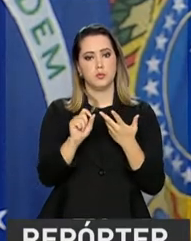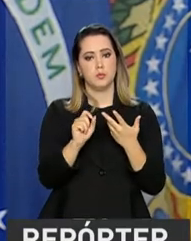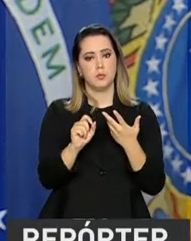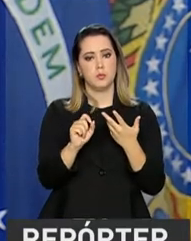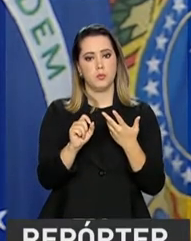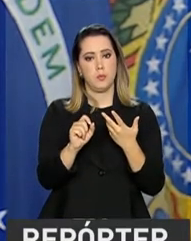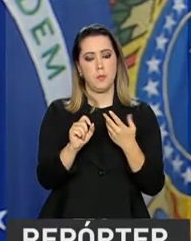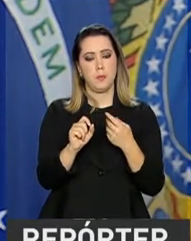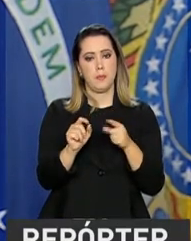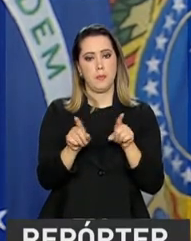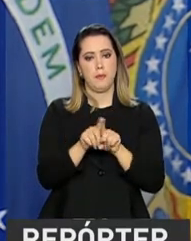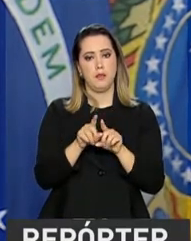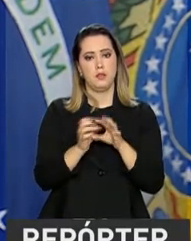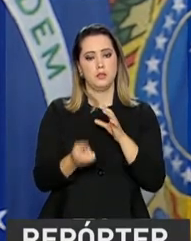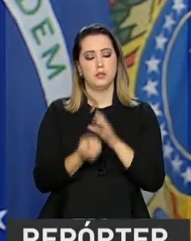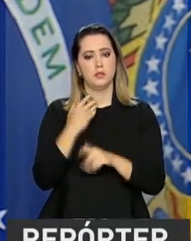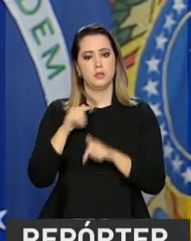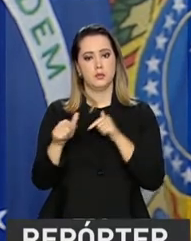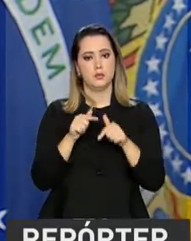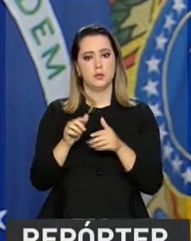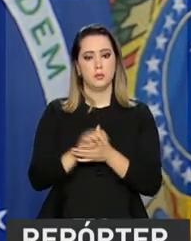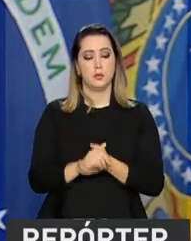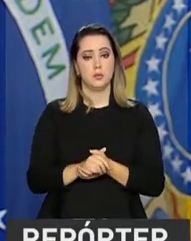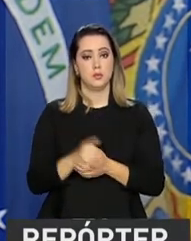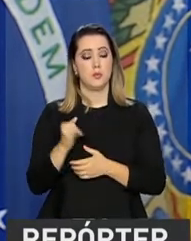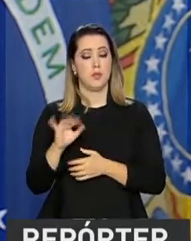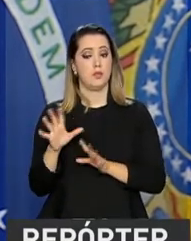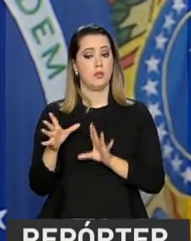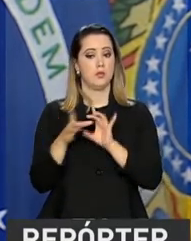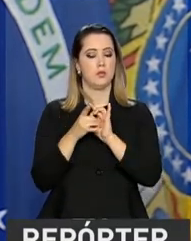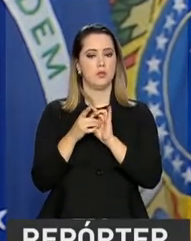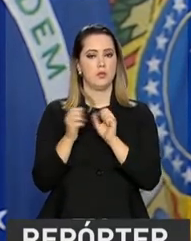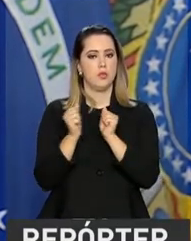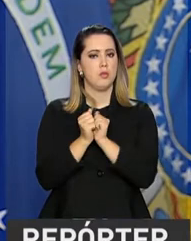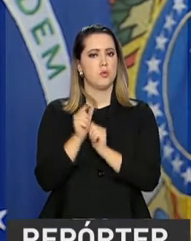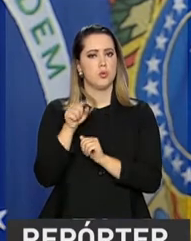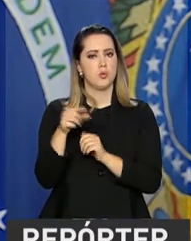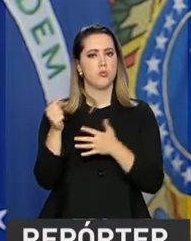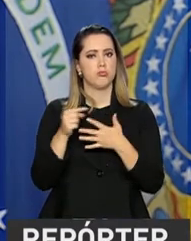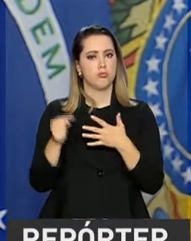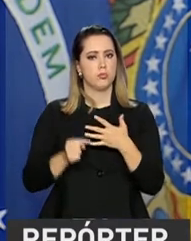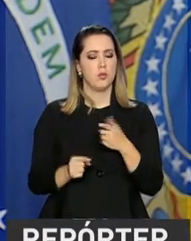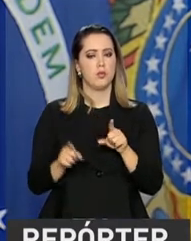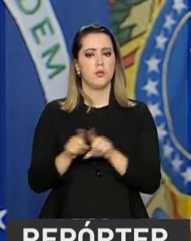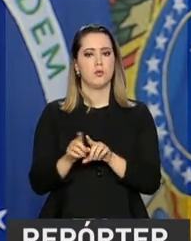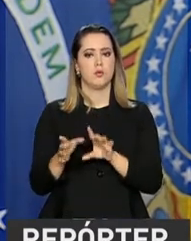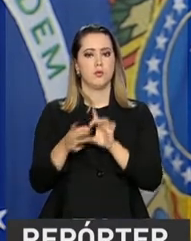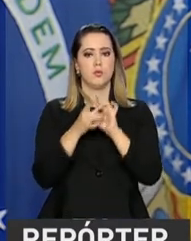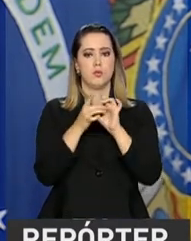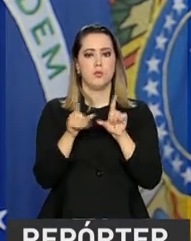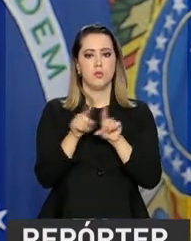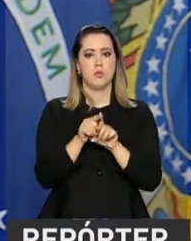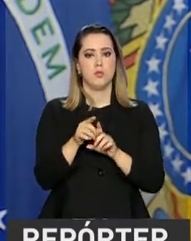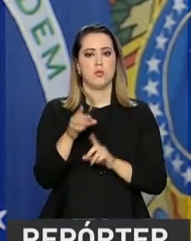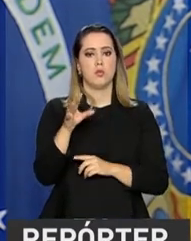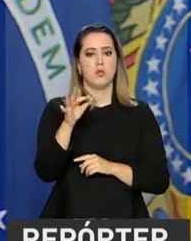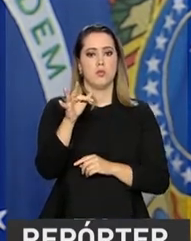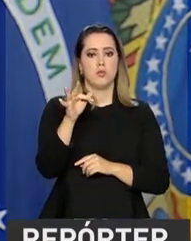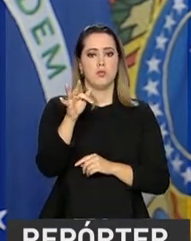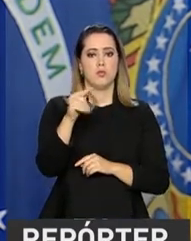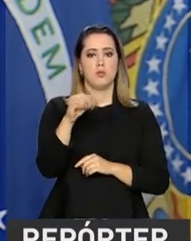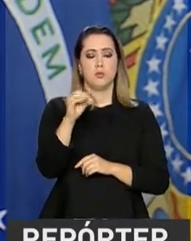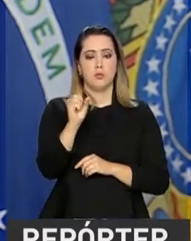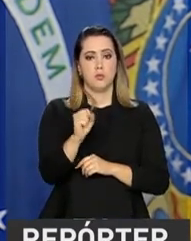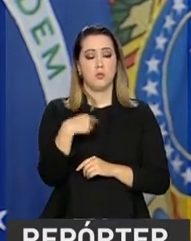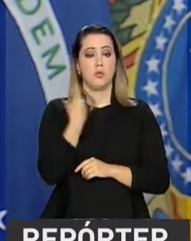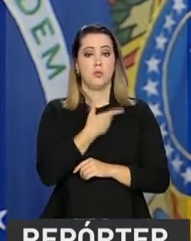e do emprego se somarmos a estas medidas as contas inativas do fundo